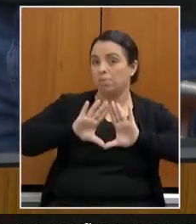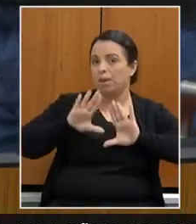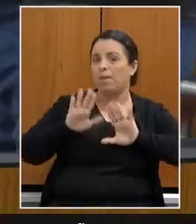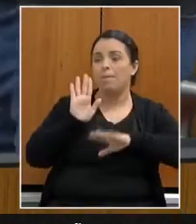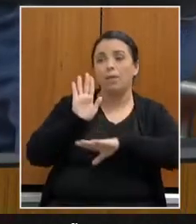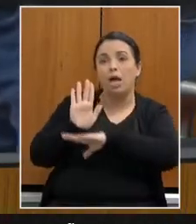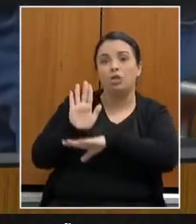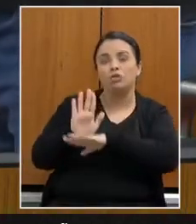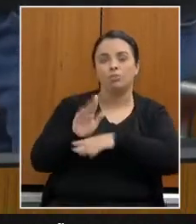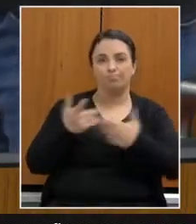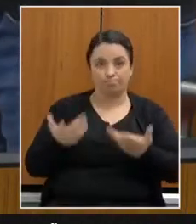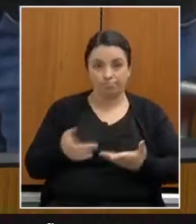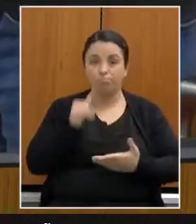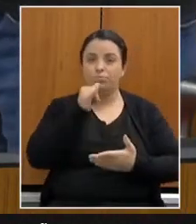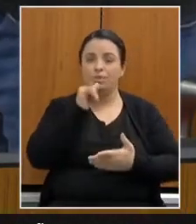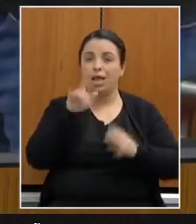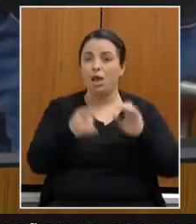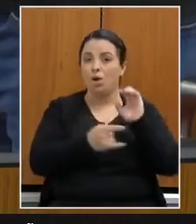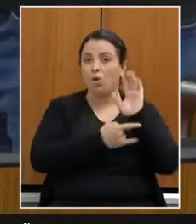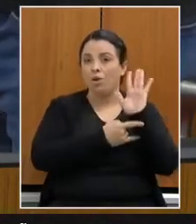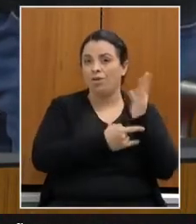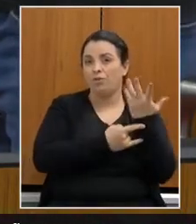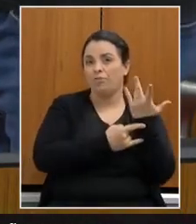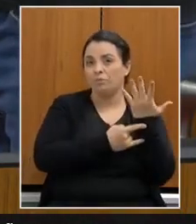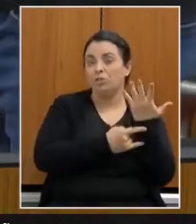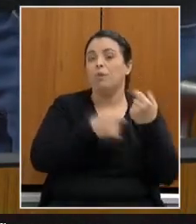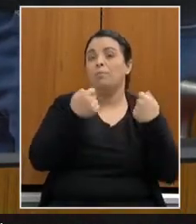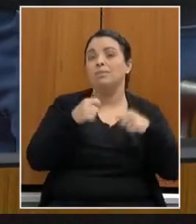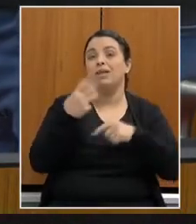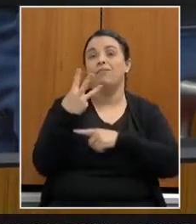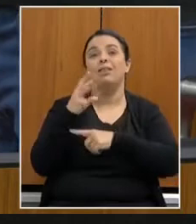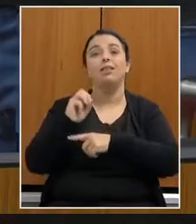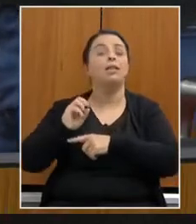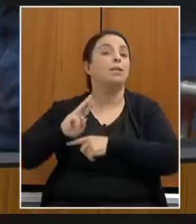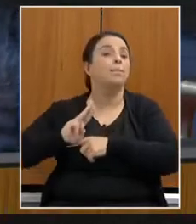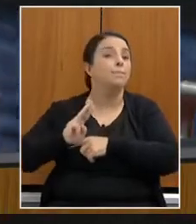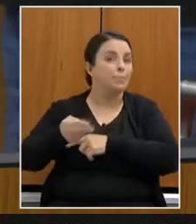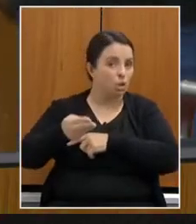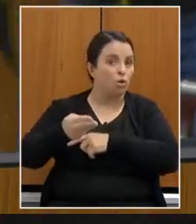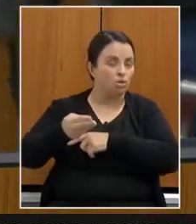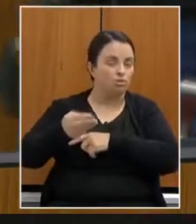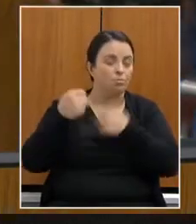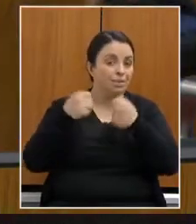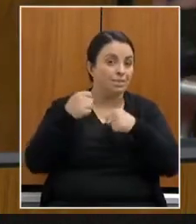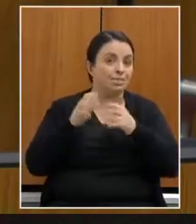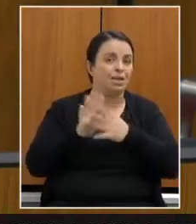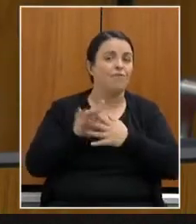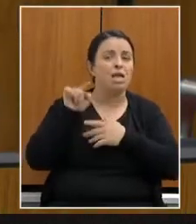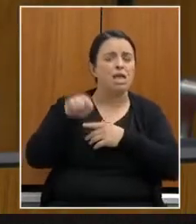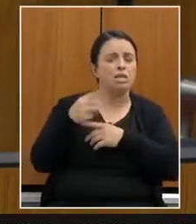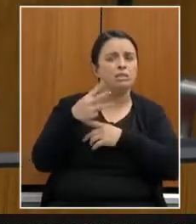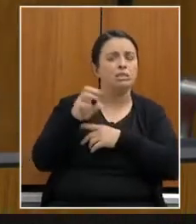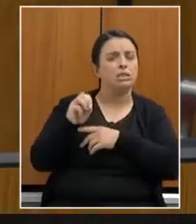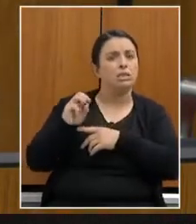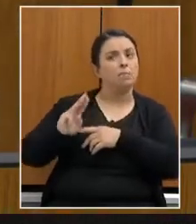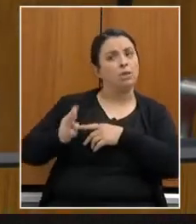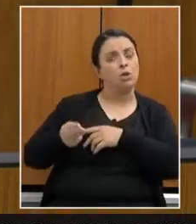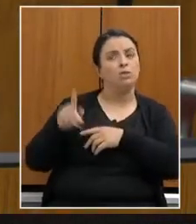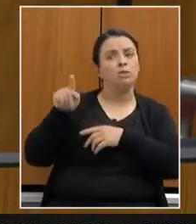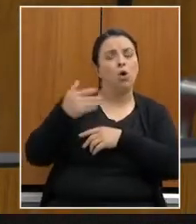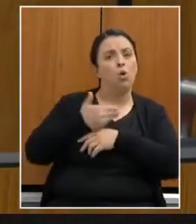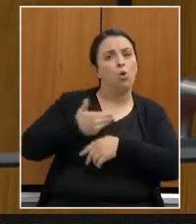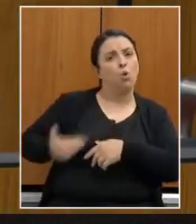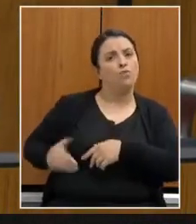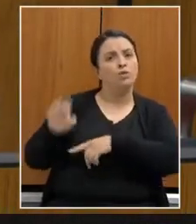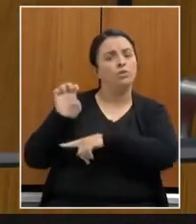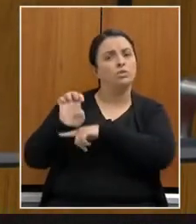UFMG precisava de 30 milhões esse ano desses 30 milhões o que efetivamente o governo do estado aportou de recursos para a